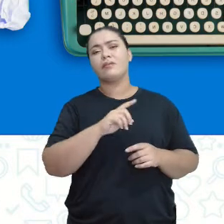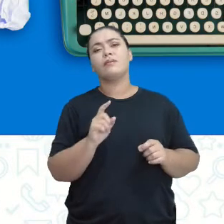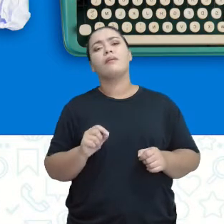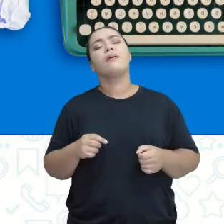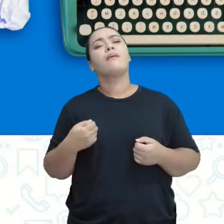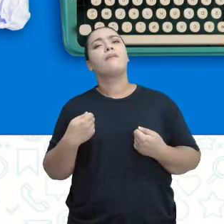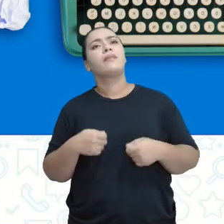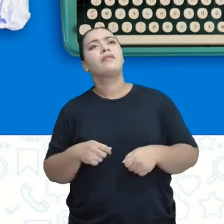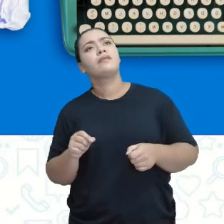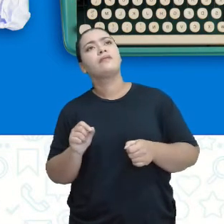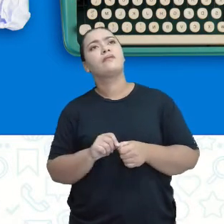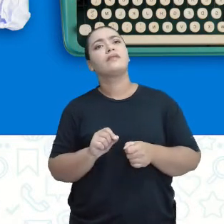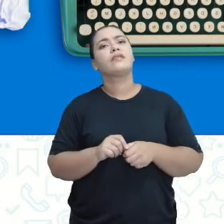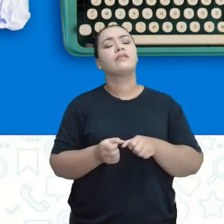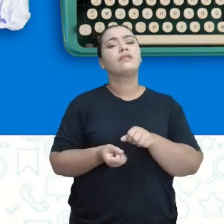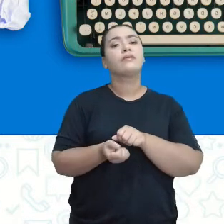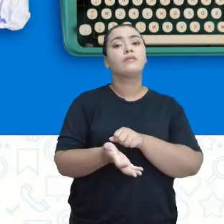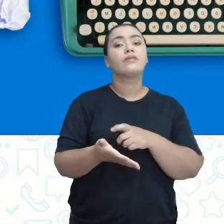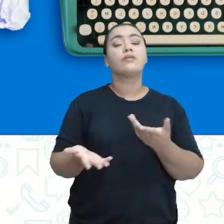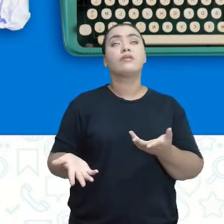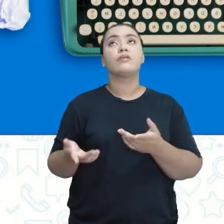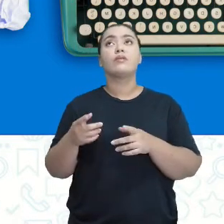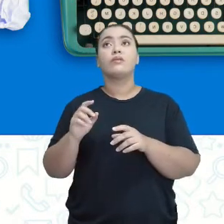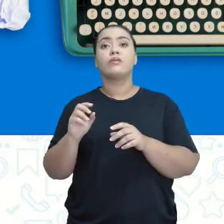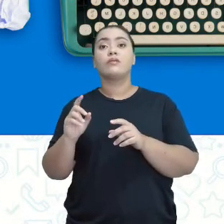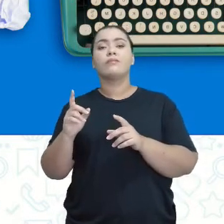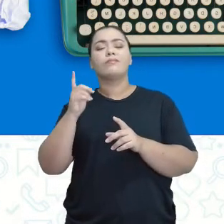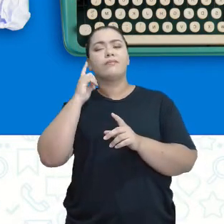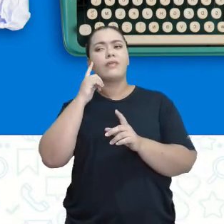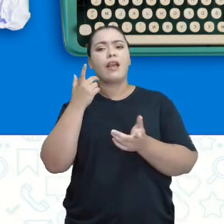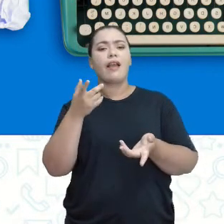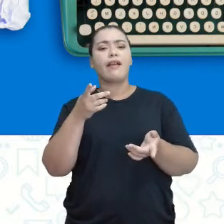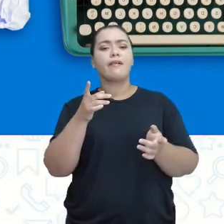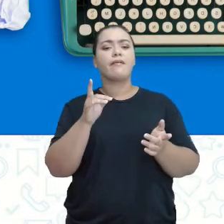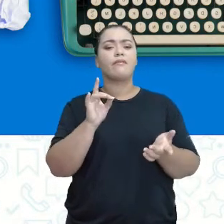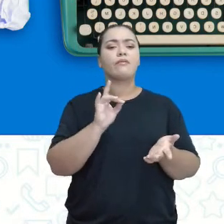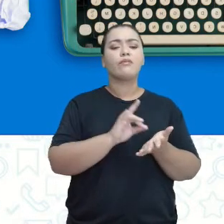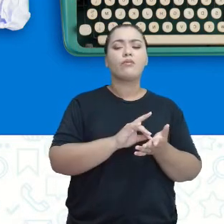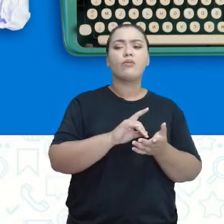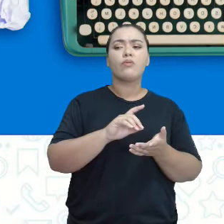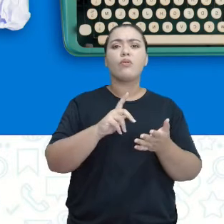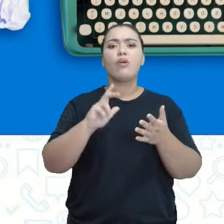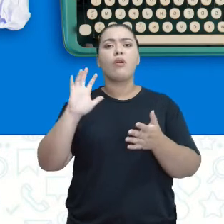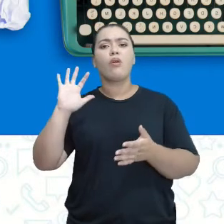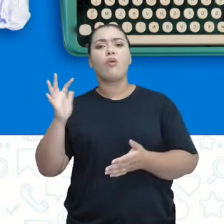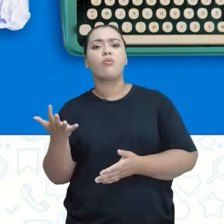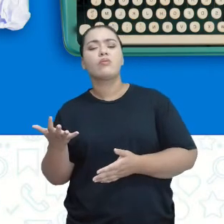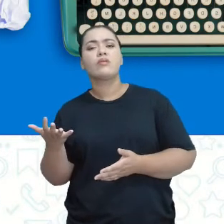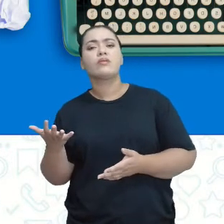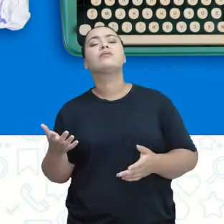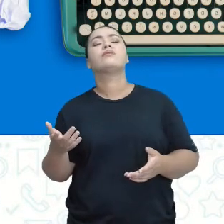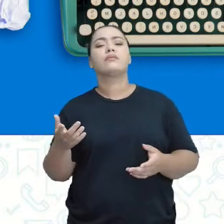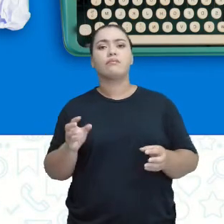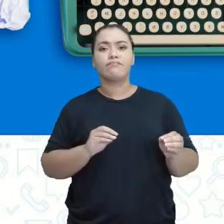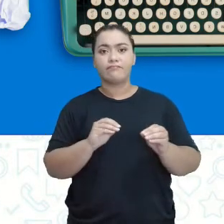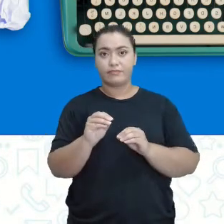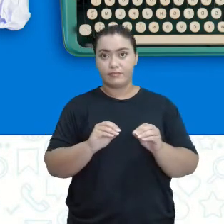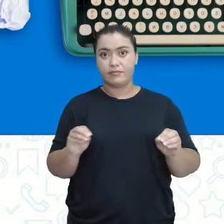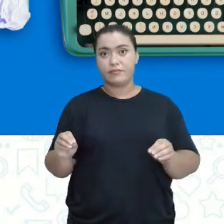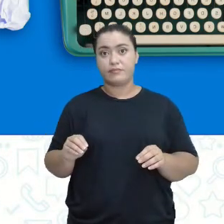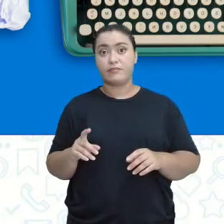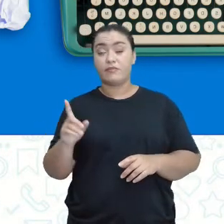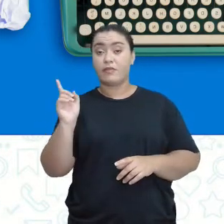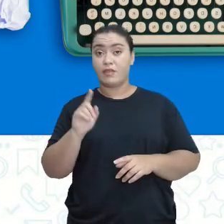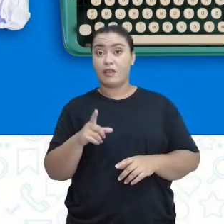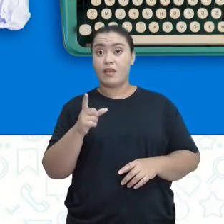gente precisa unir os fatos, às vezes. Então, ó, de modo gradual, as biografias de